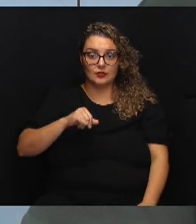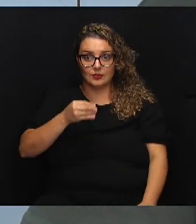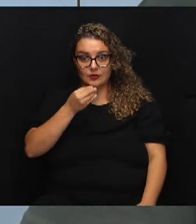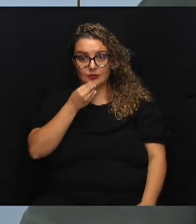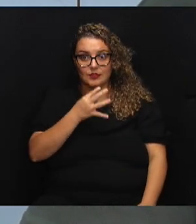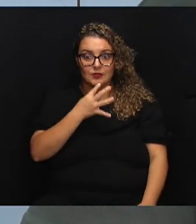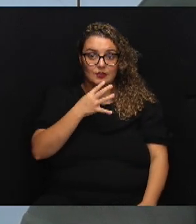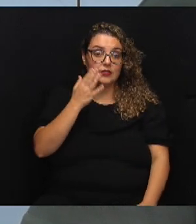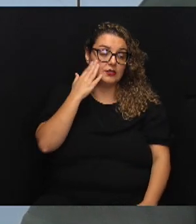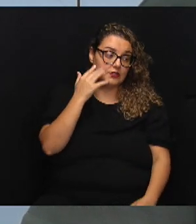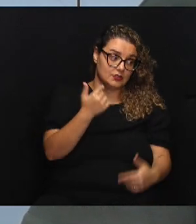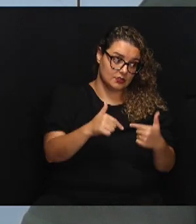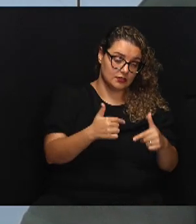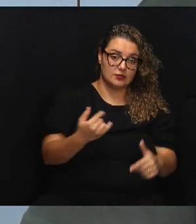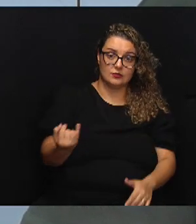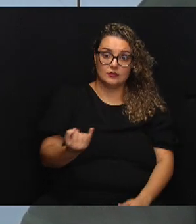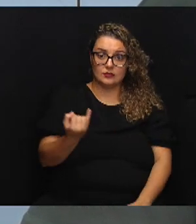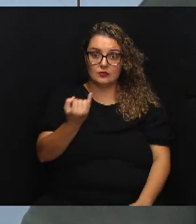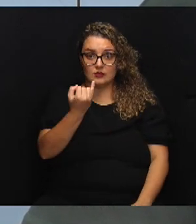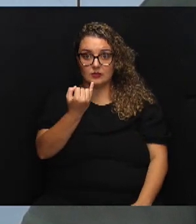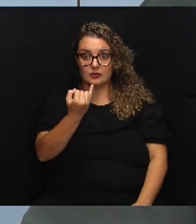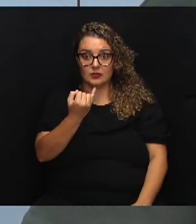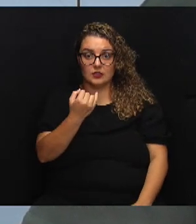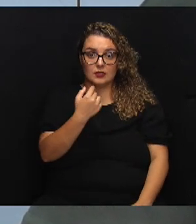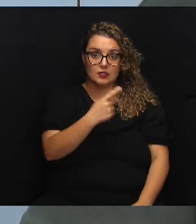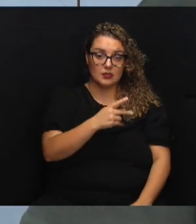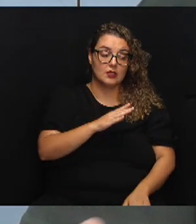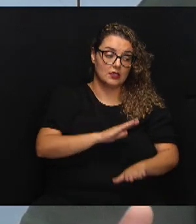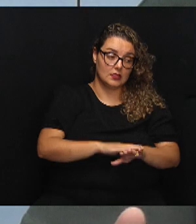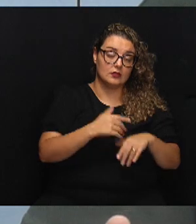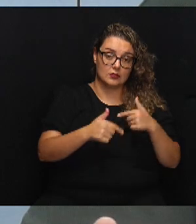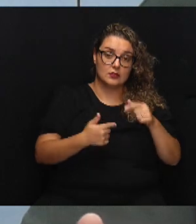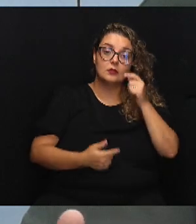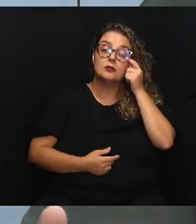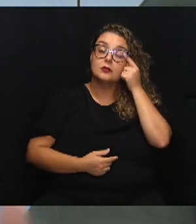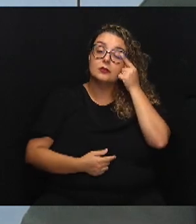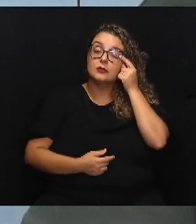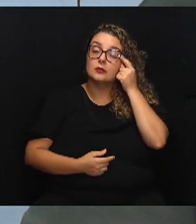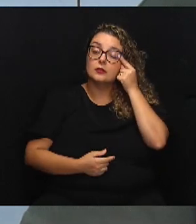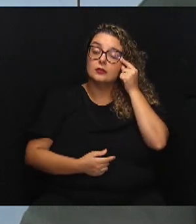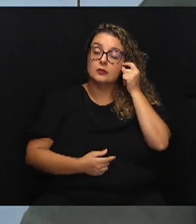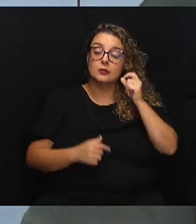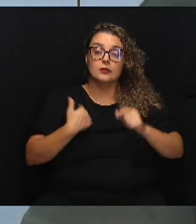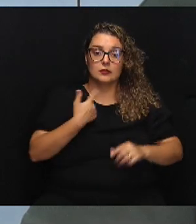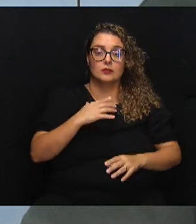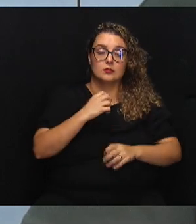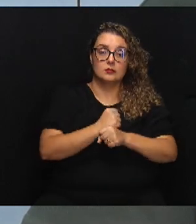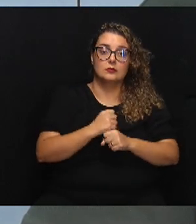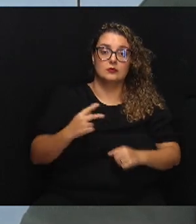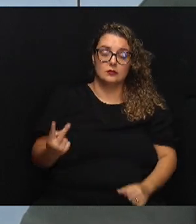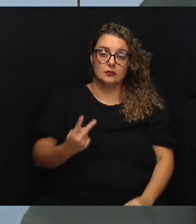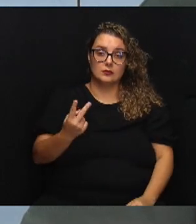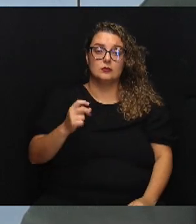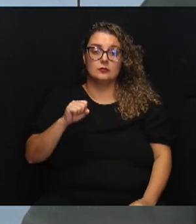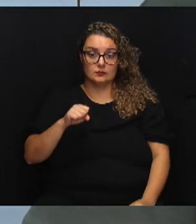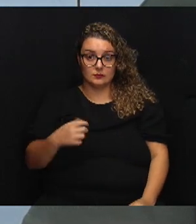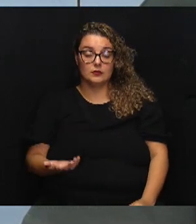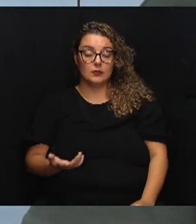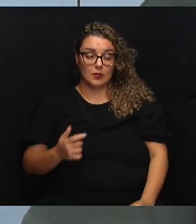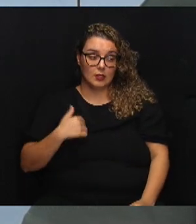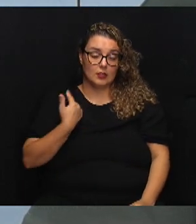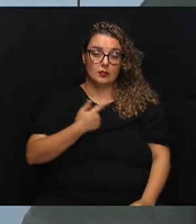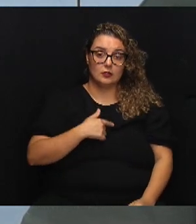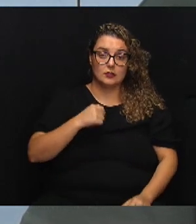Sei do trabalho muito importante que ela exerce, e com certeza a gente vai agregando valores. E a gente vai mudando